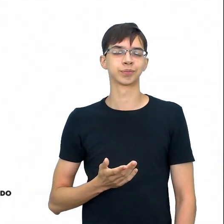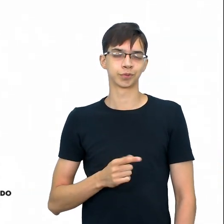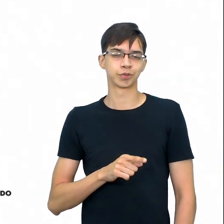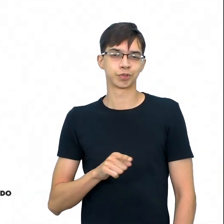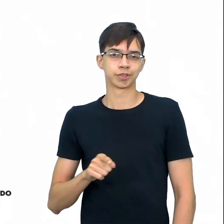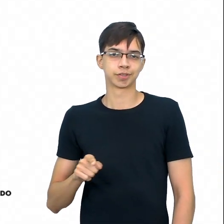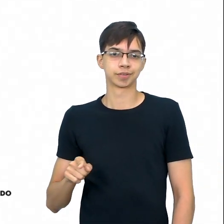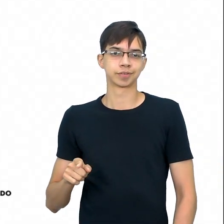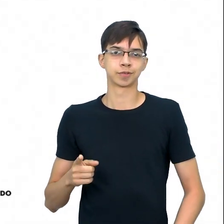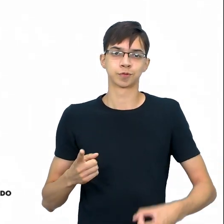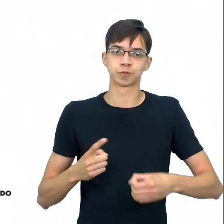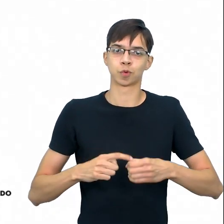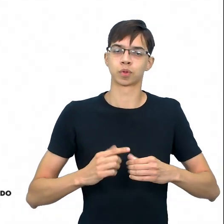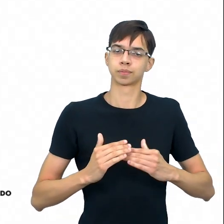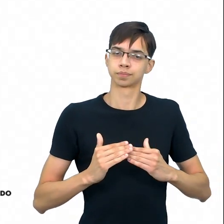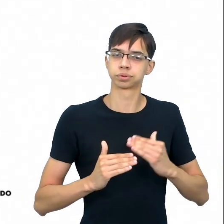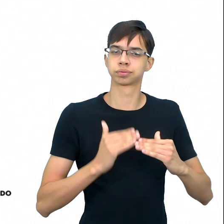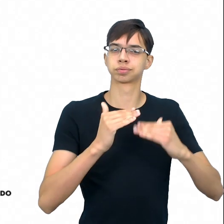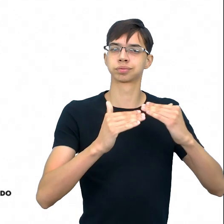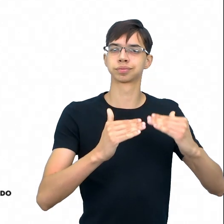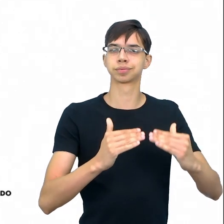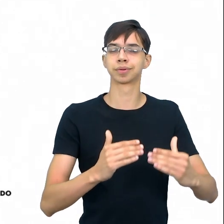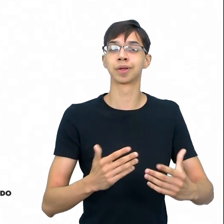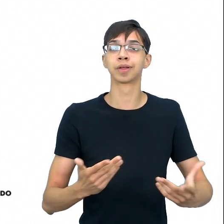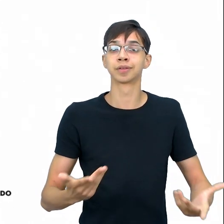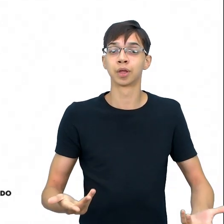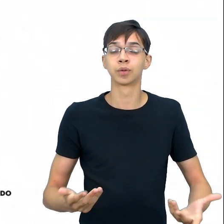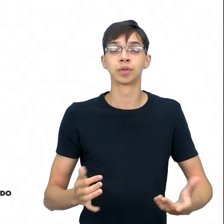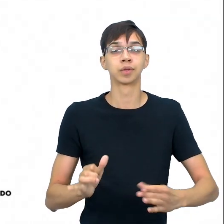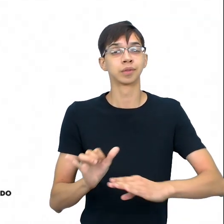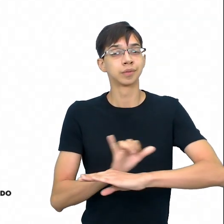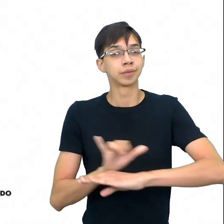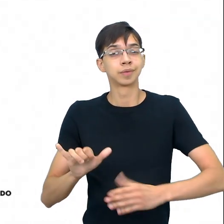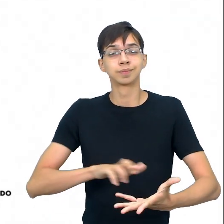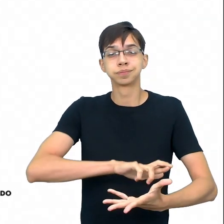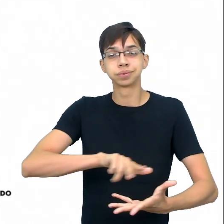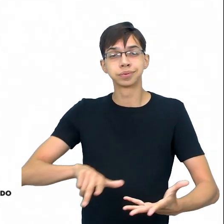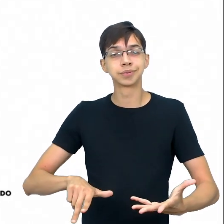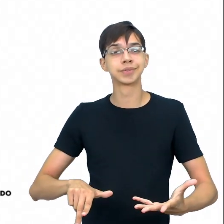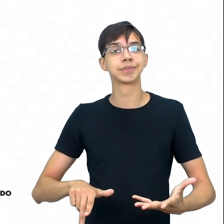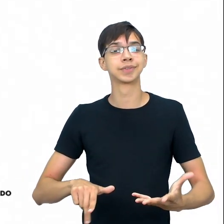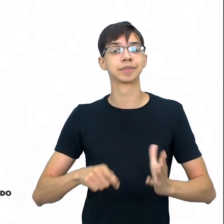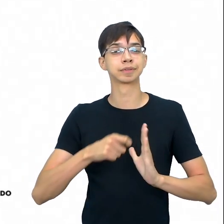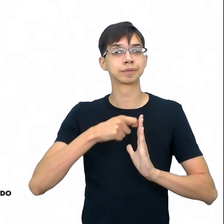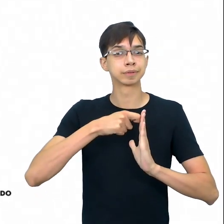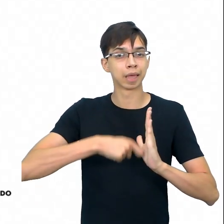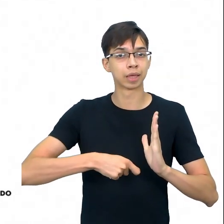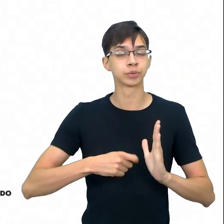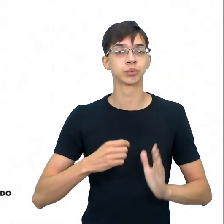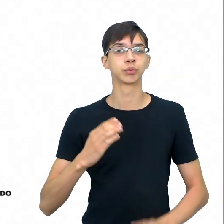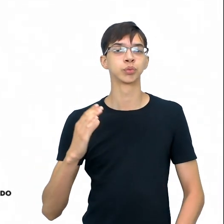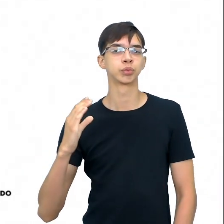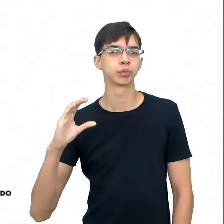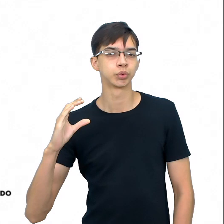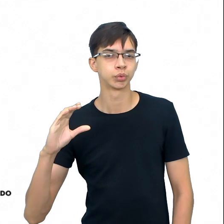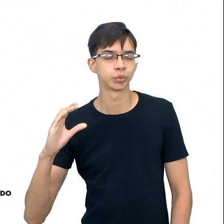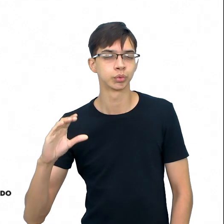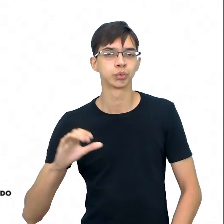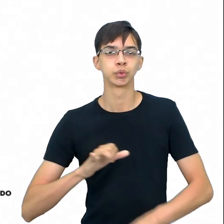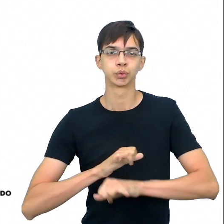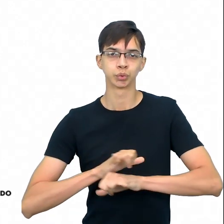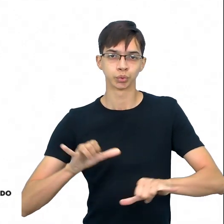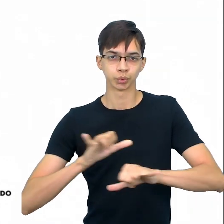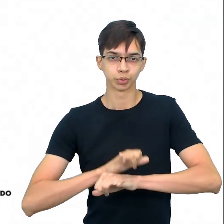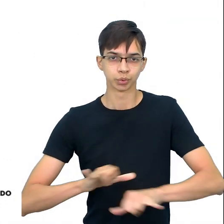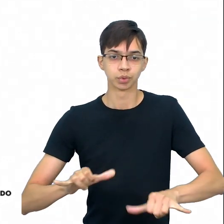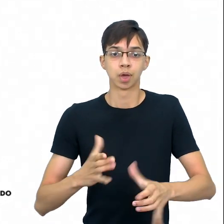professora Andréa deixou vários recursos, por que a gente não embute esses recursos, tanto texto de divulgação científica, tanto essa aula,